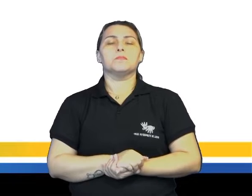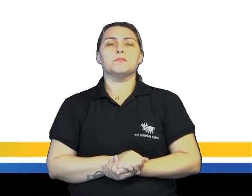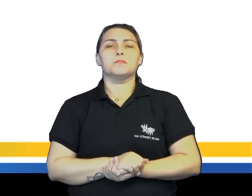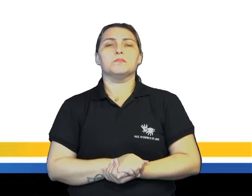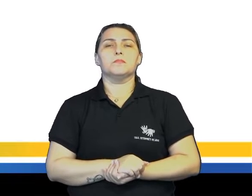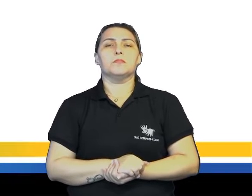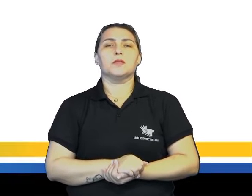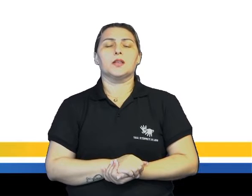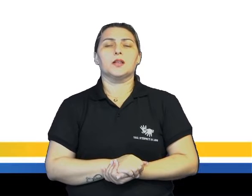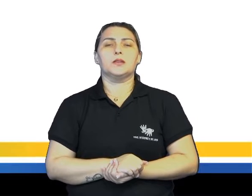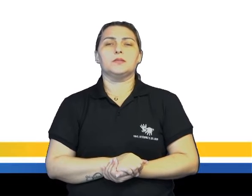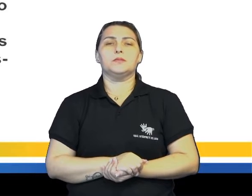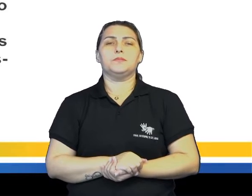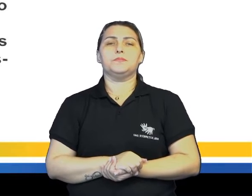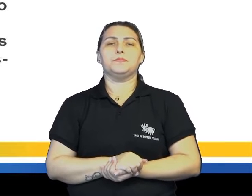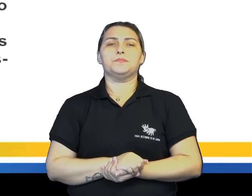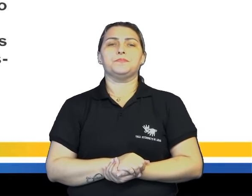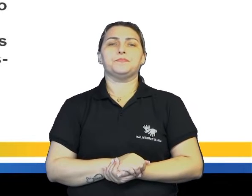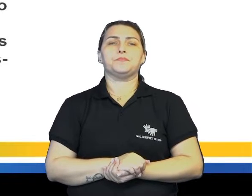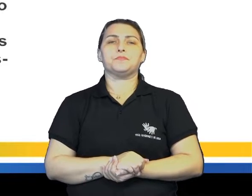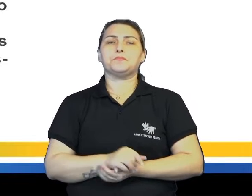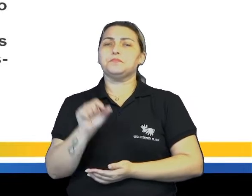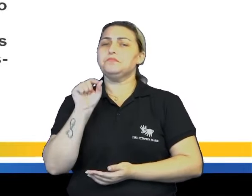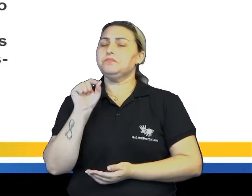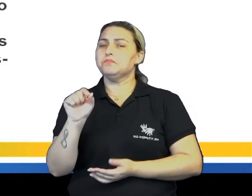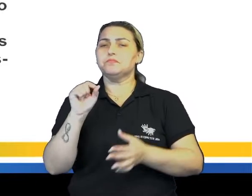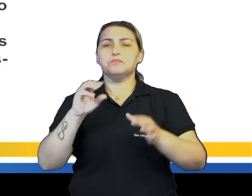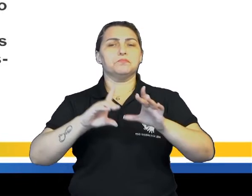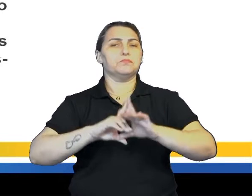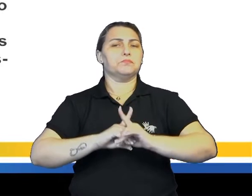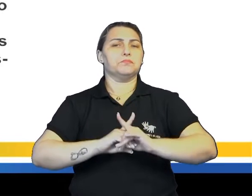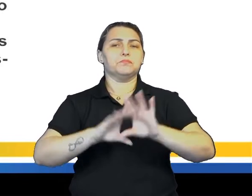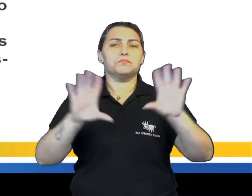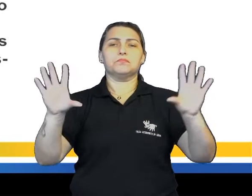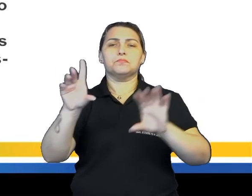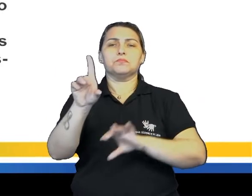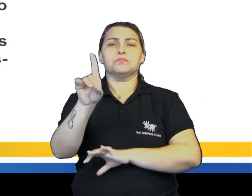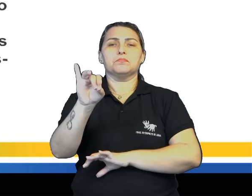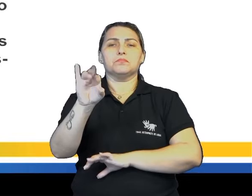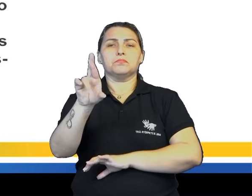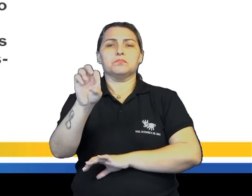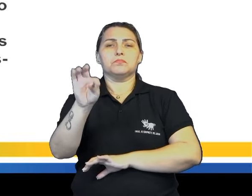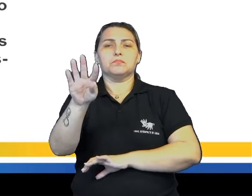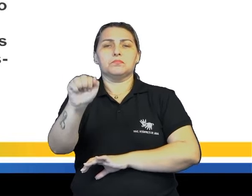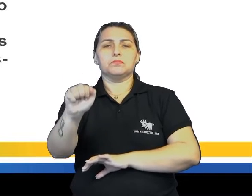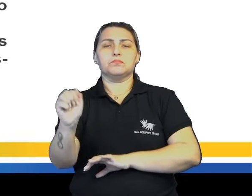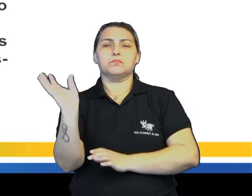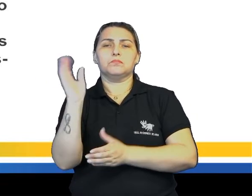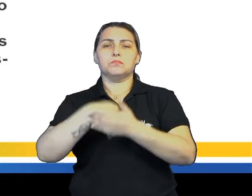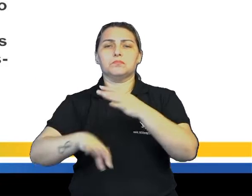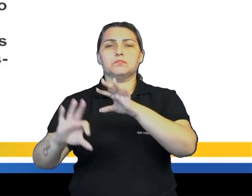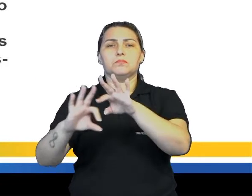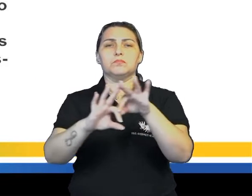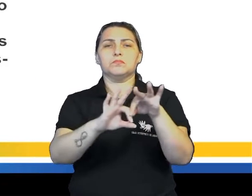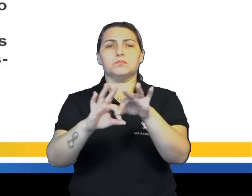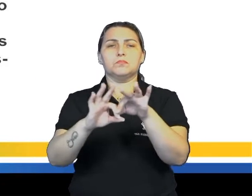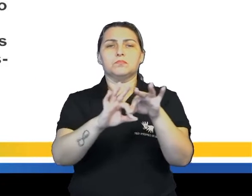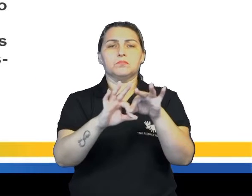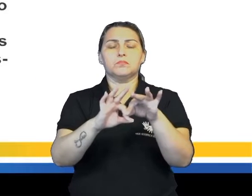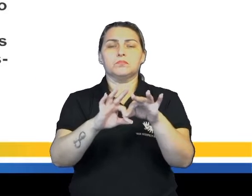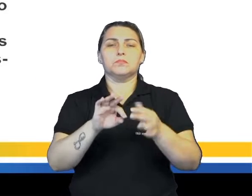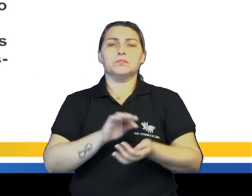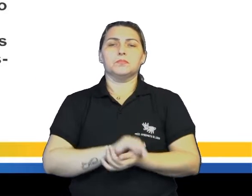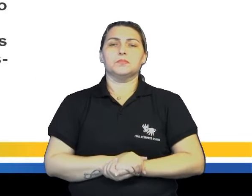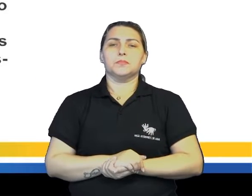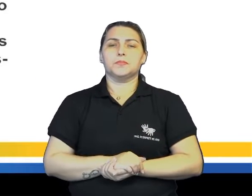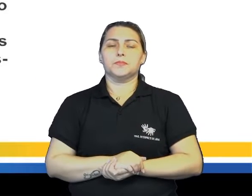pessoal? Vamos prosseguir. Então, nós temos o que é, então, professor, dentro desse contexto do surgimento da poli, o